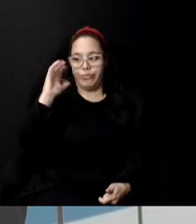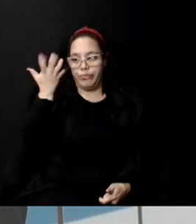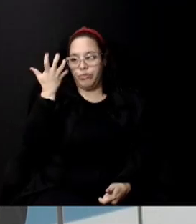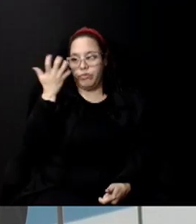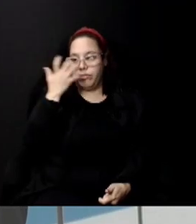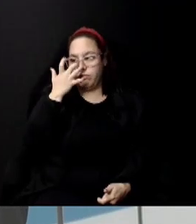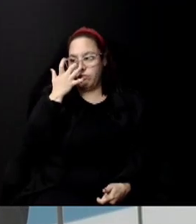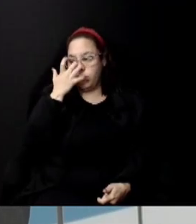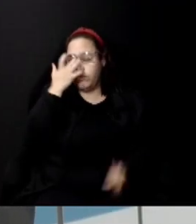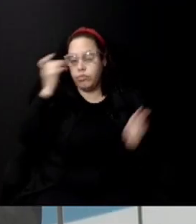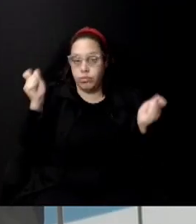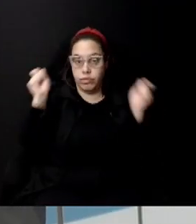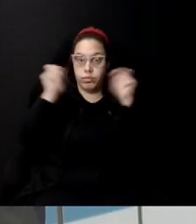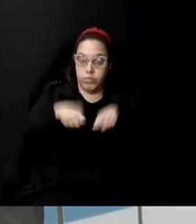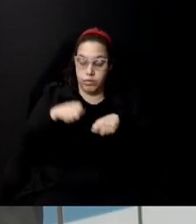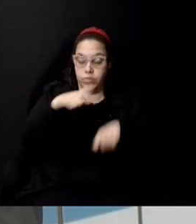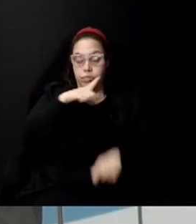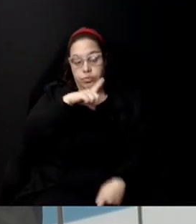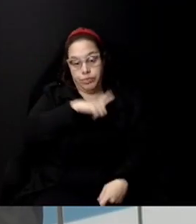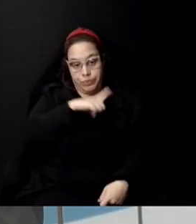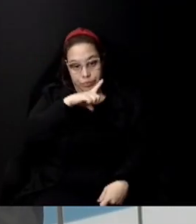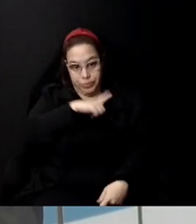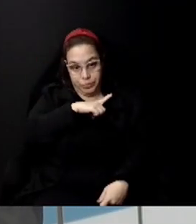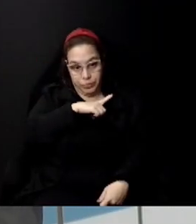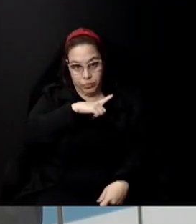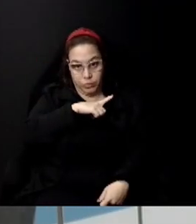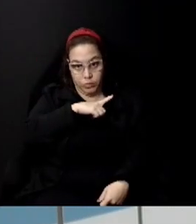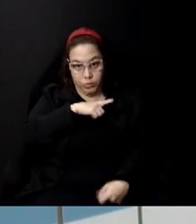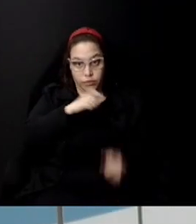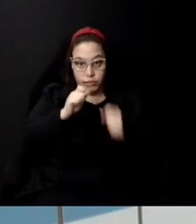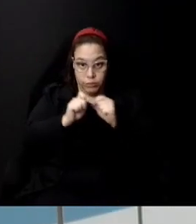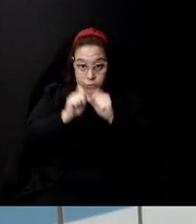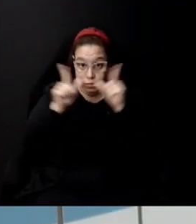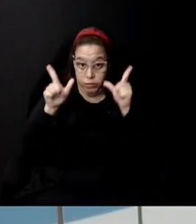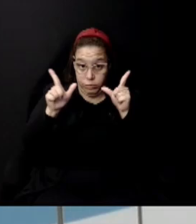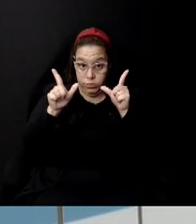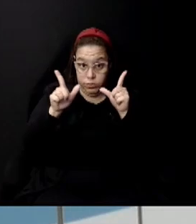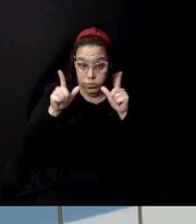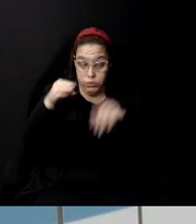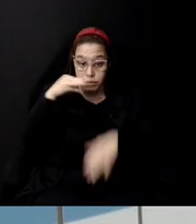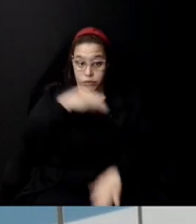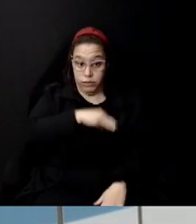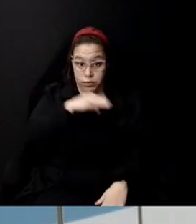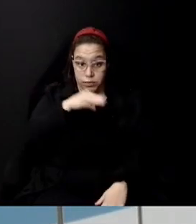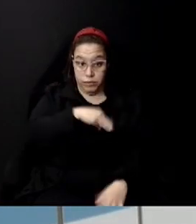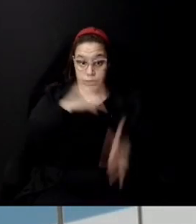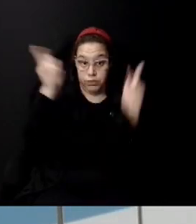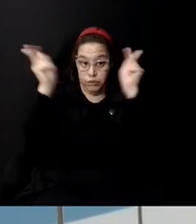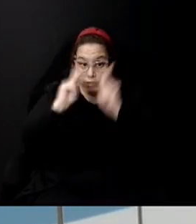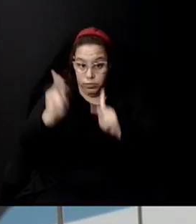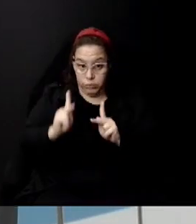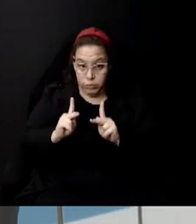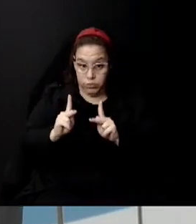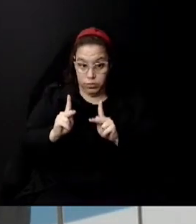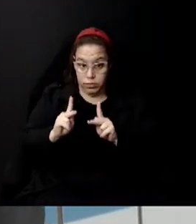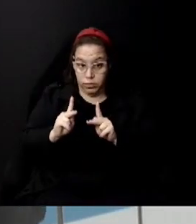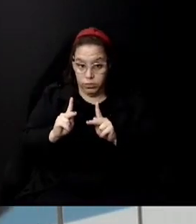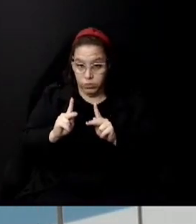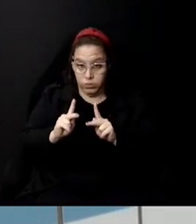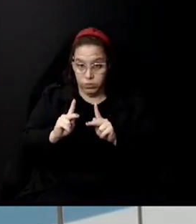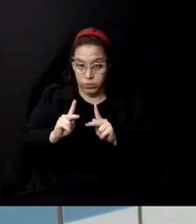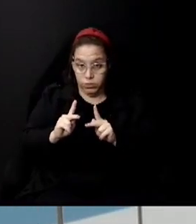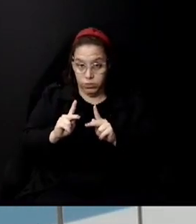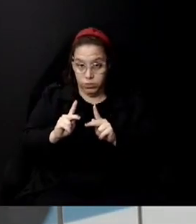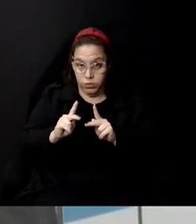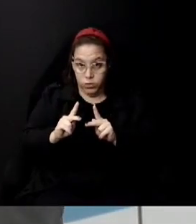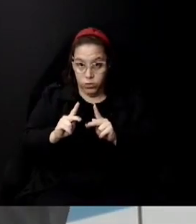possível que ela tenha o destacamento de missões de paz para agir, né, os capacetes azuis,